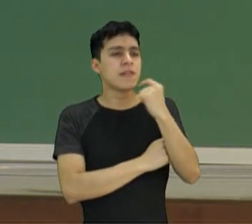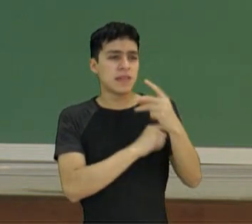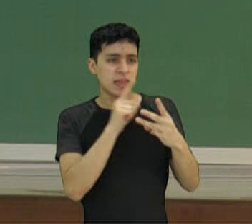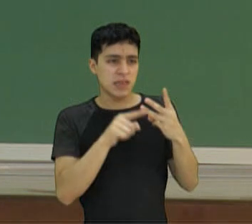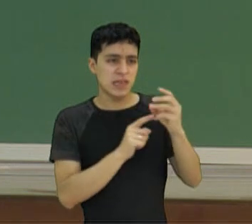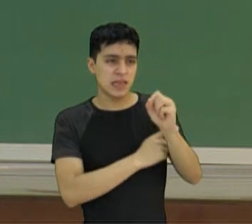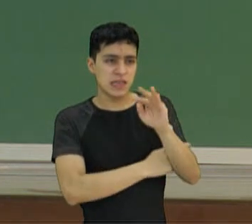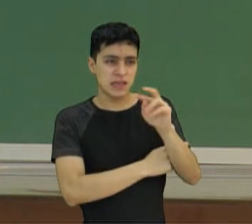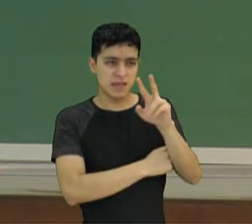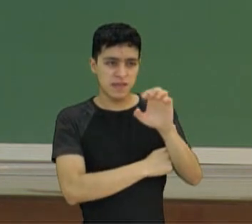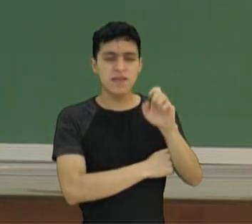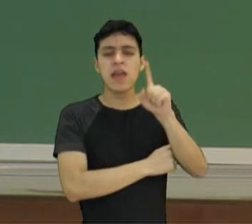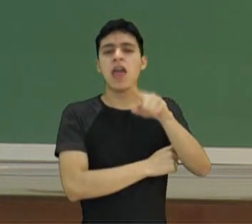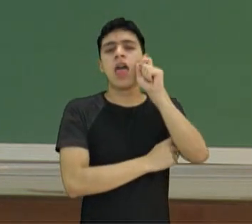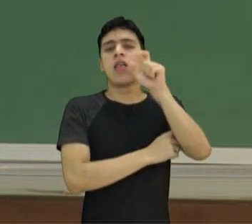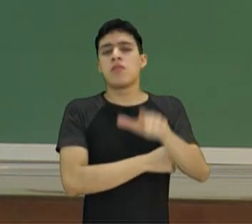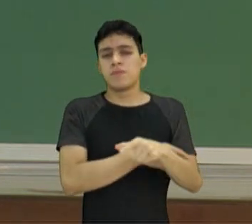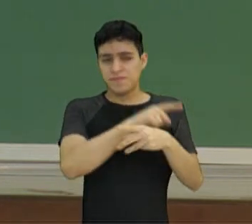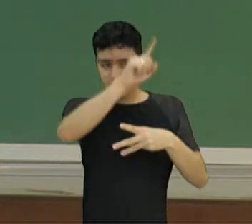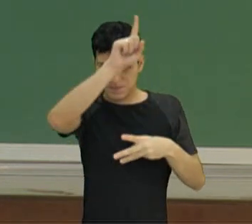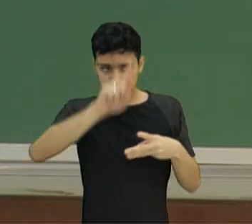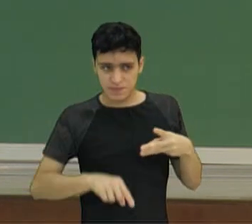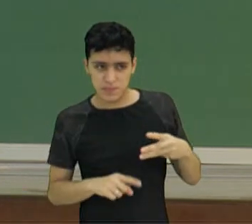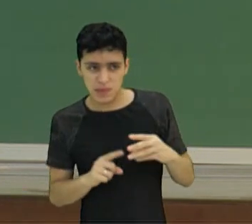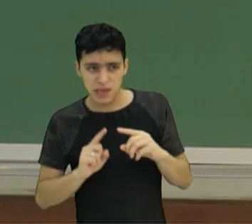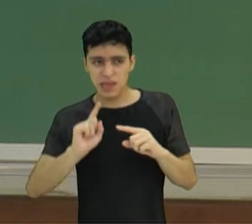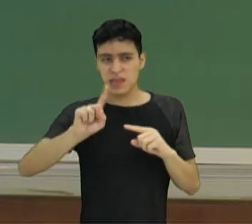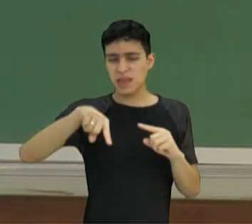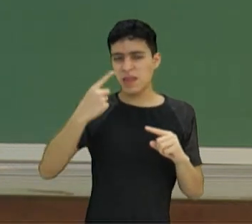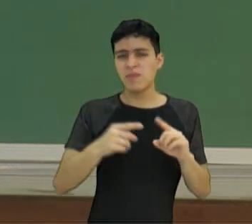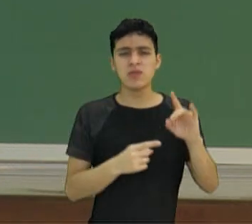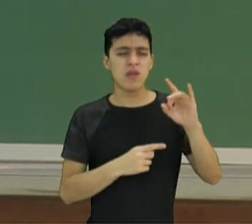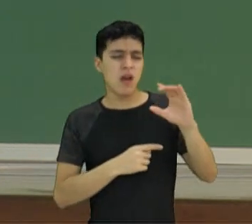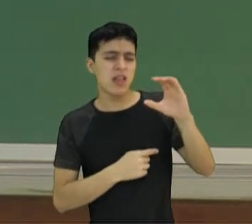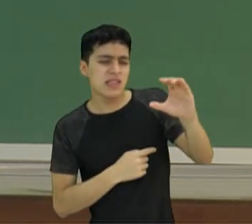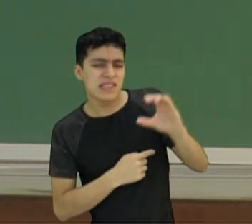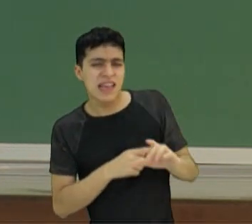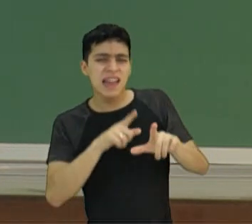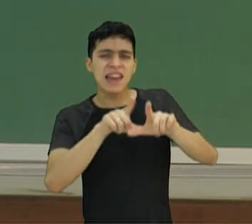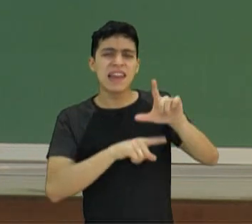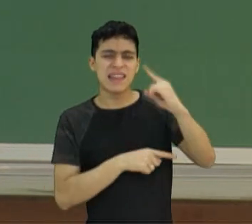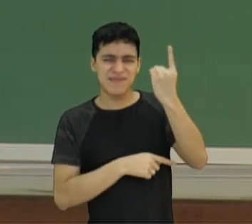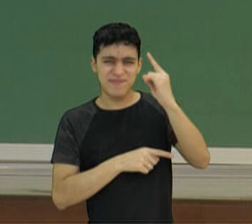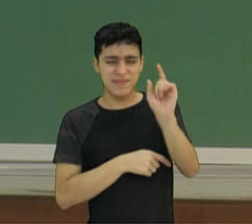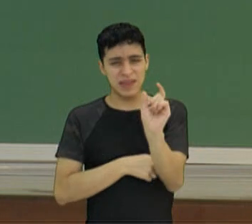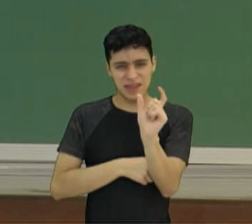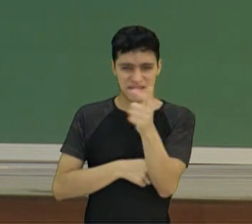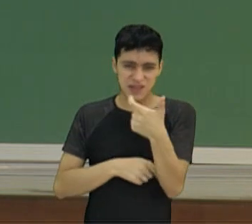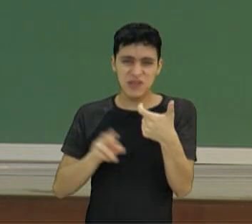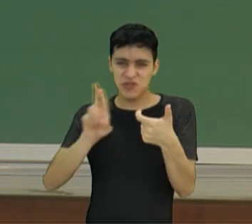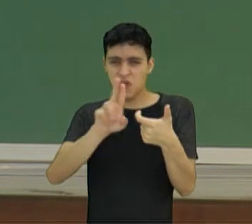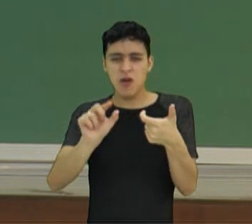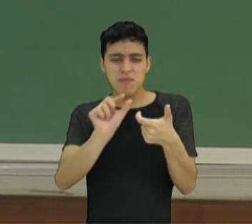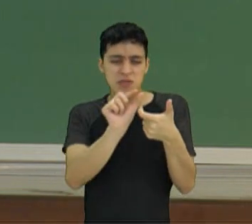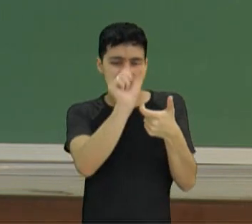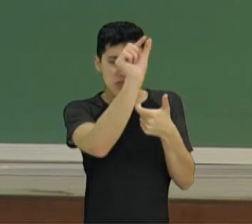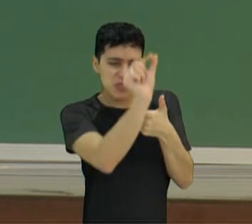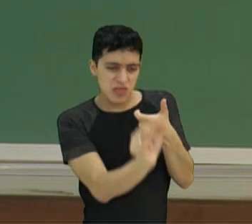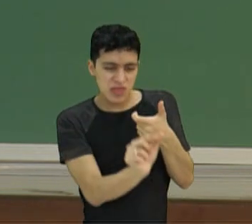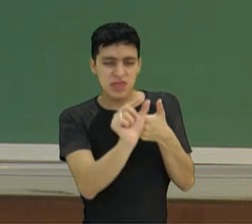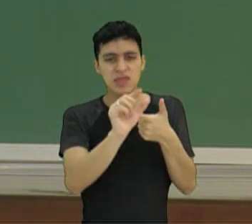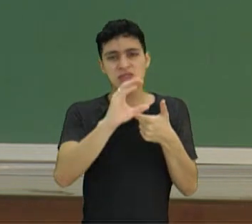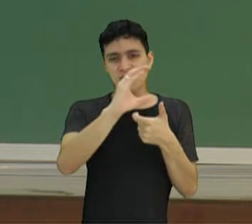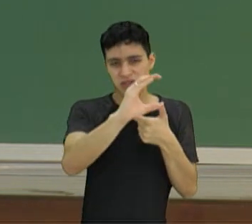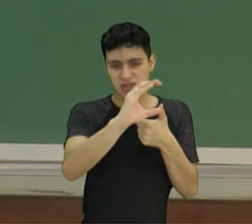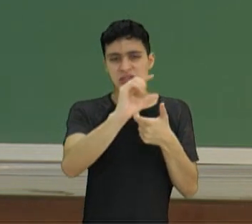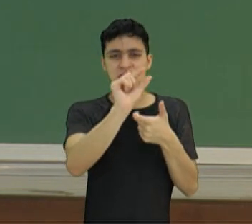Steve está em azul. Logo depois, eu coloquei só a inicial do nome, tá vendo? C, vermelho de Charlotte,